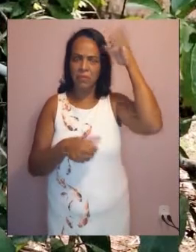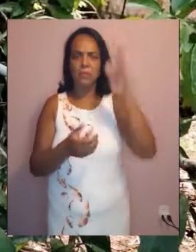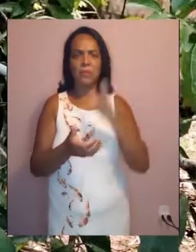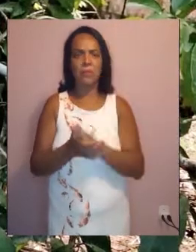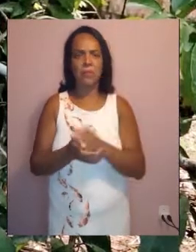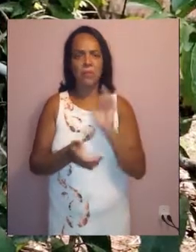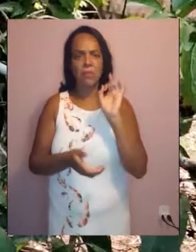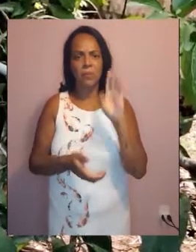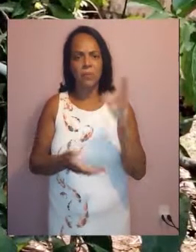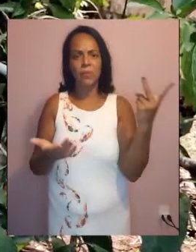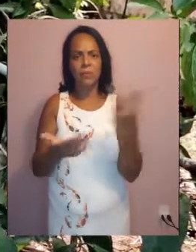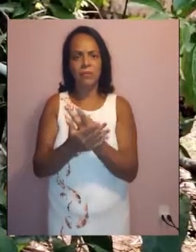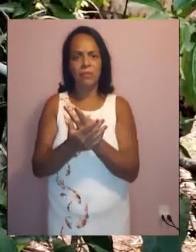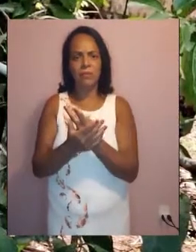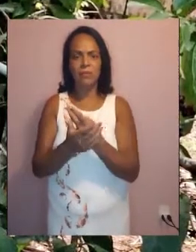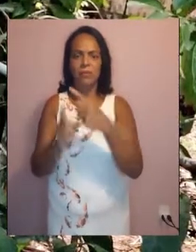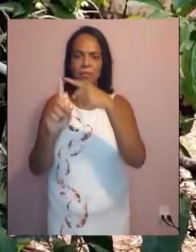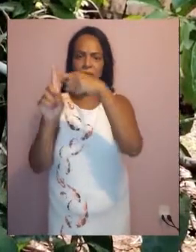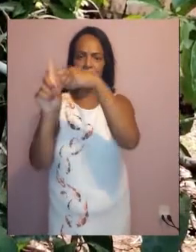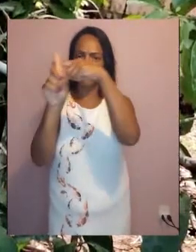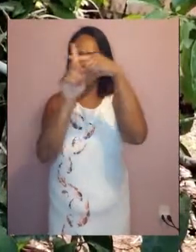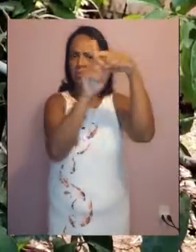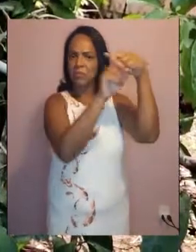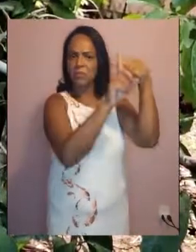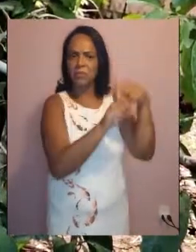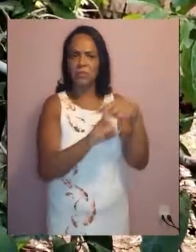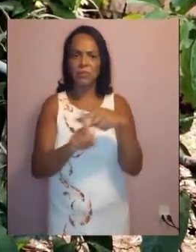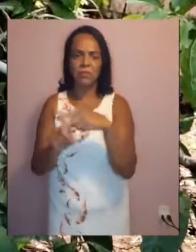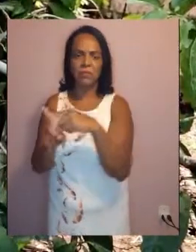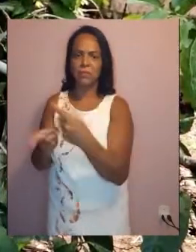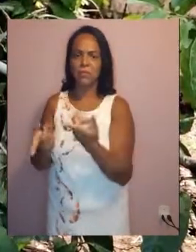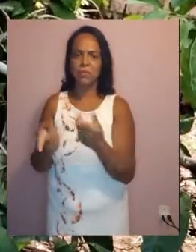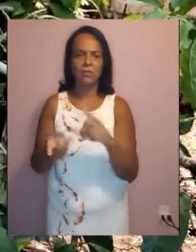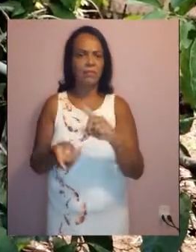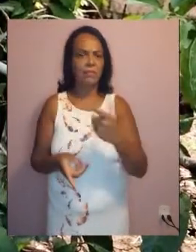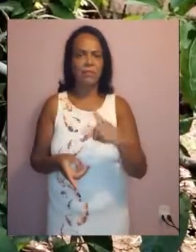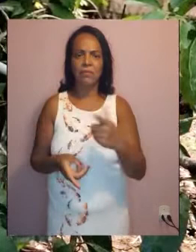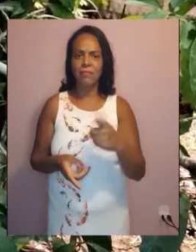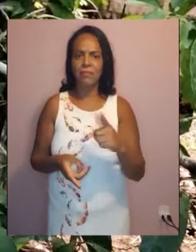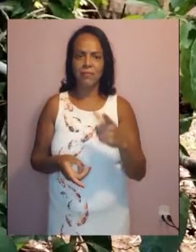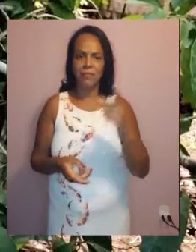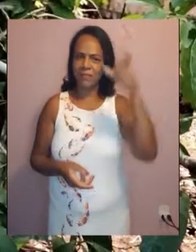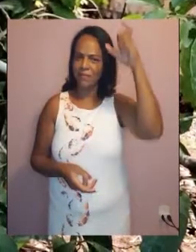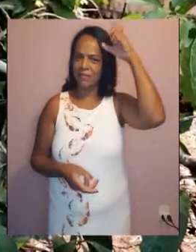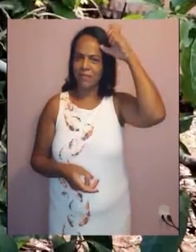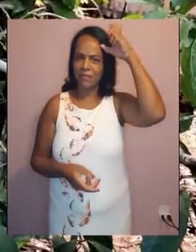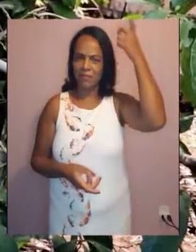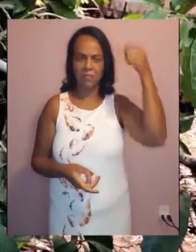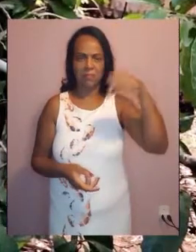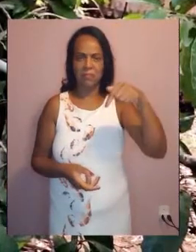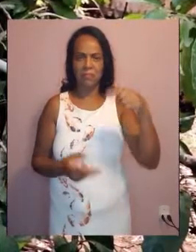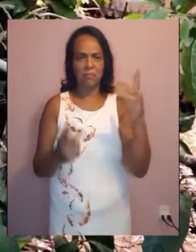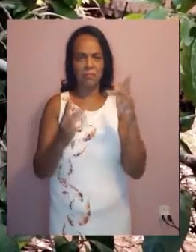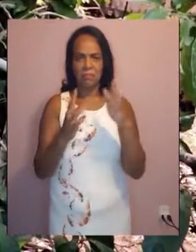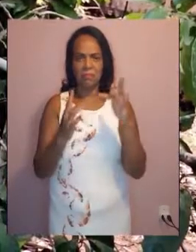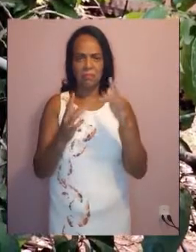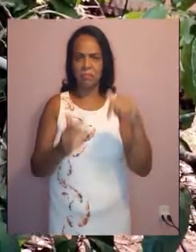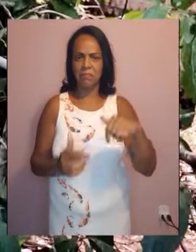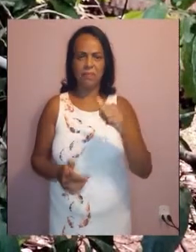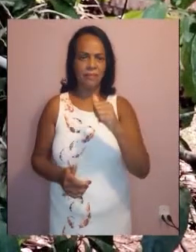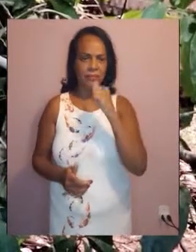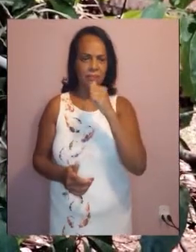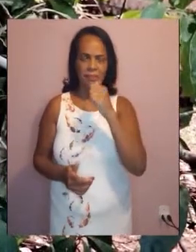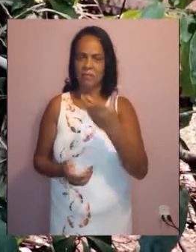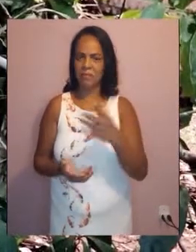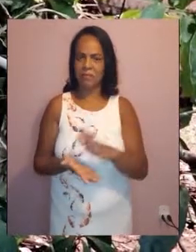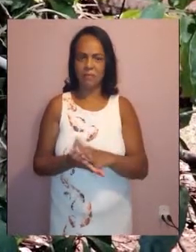diabo foge da cruz, então eu já sei que não tem demônio nenhum. Aí foi nesse momento que ele escutou uma voz que